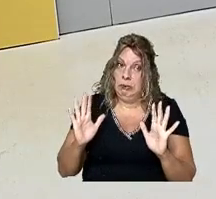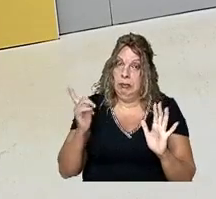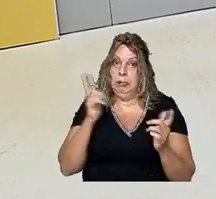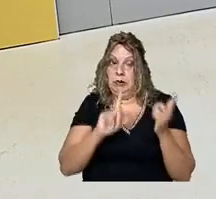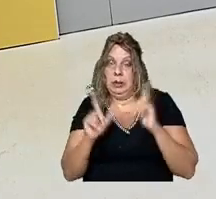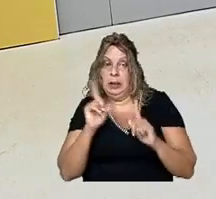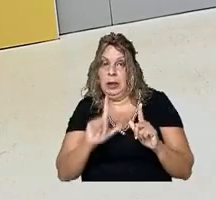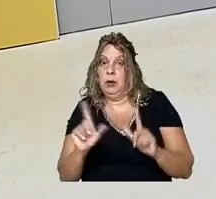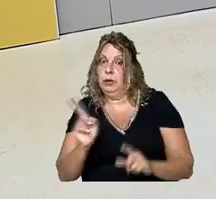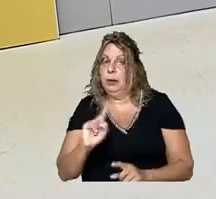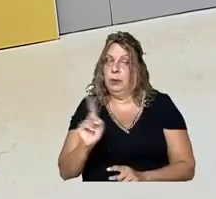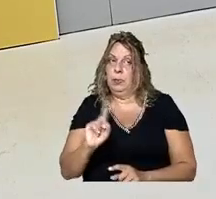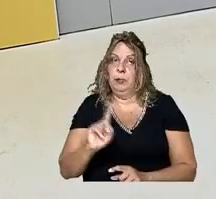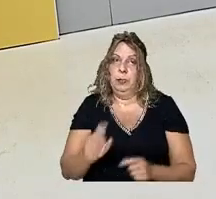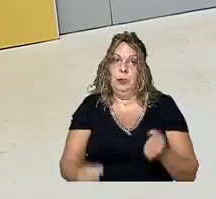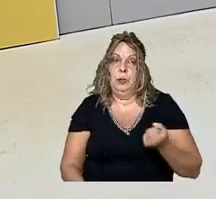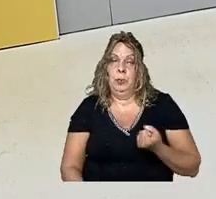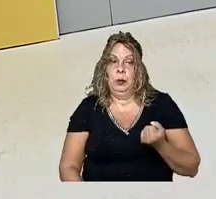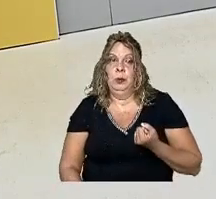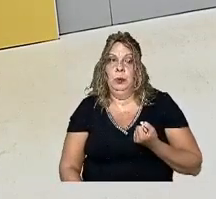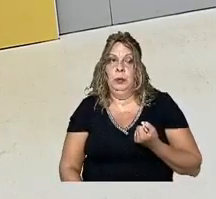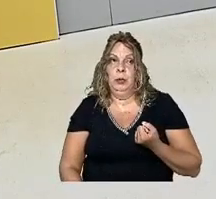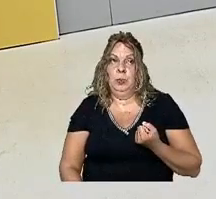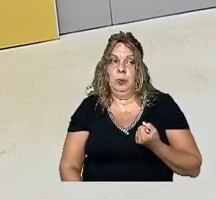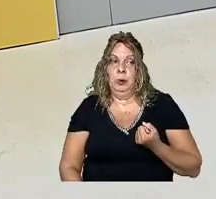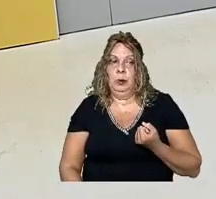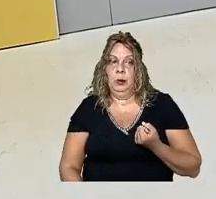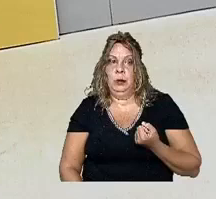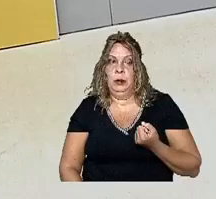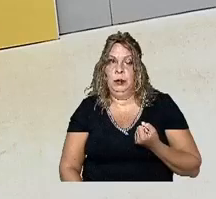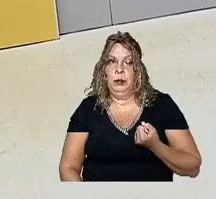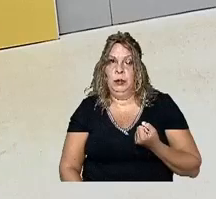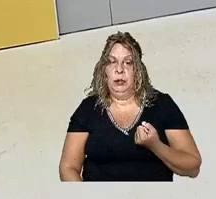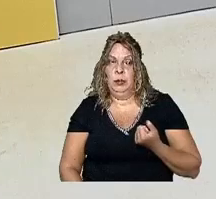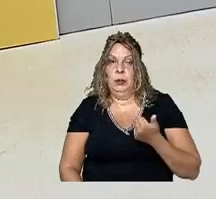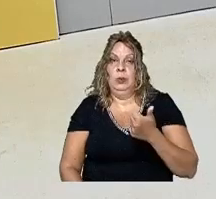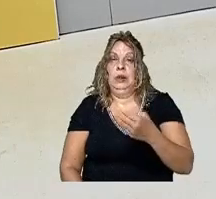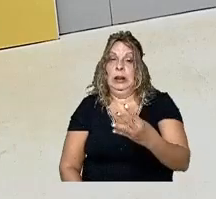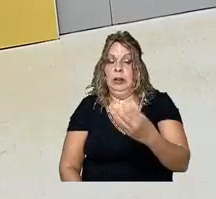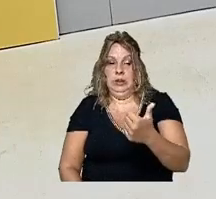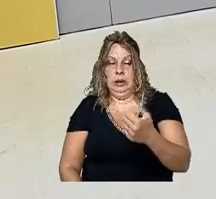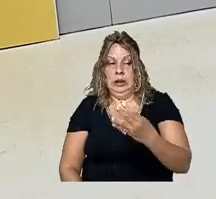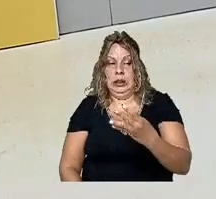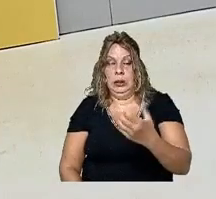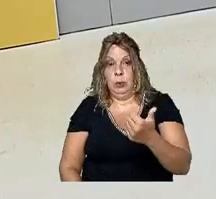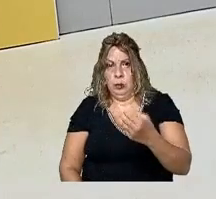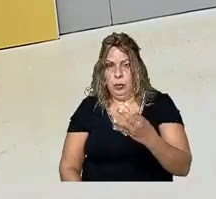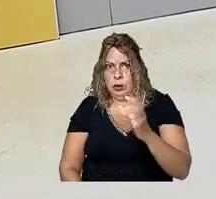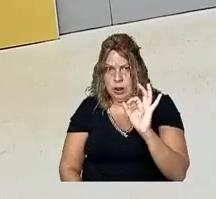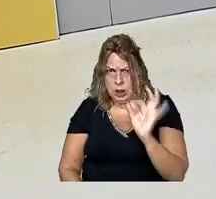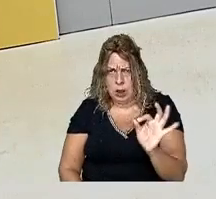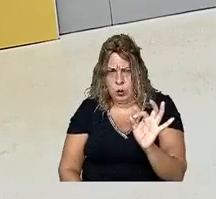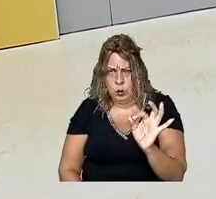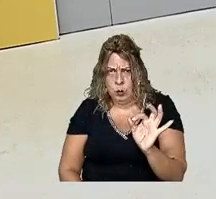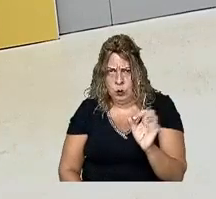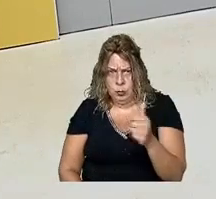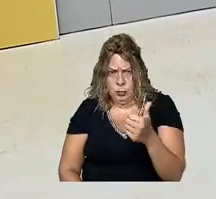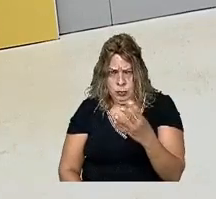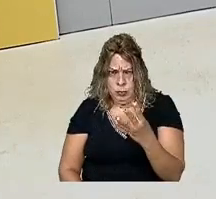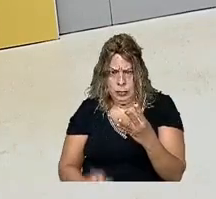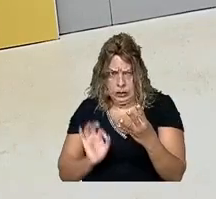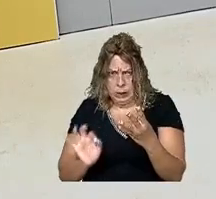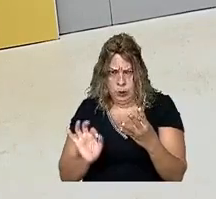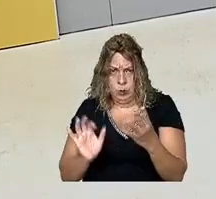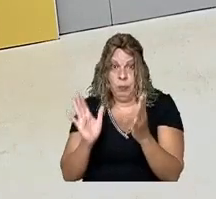quase não sai. Bolinha saiu agora. A minha voz não saiu, mas a bolinha saiu. 14, decide, Jaque. 14 saiu.